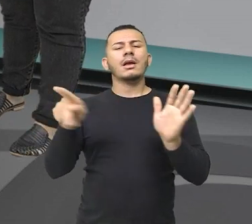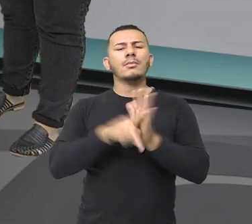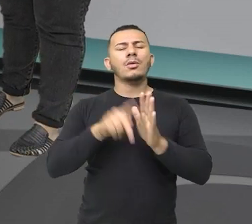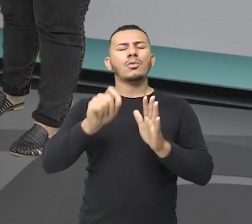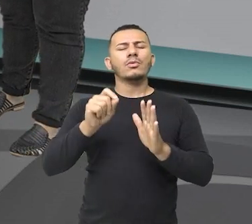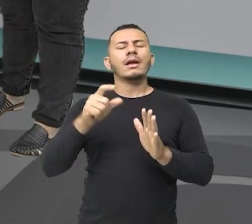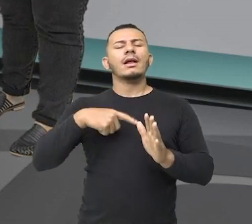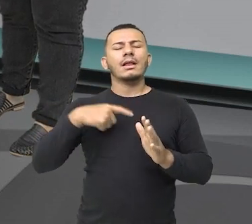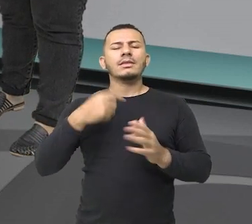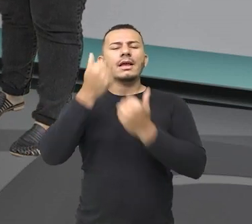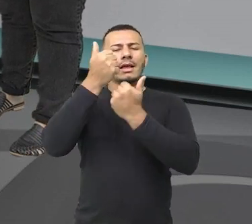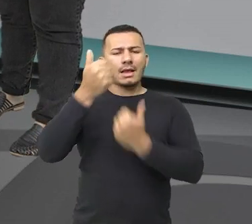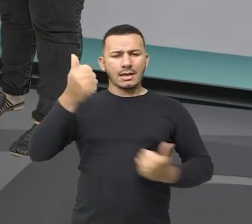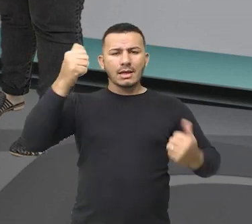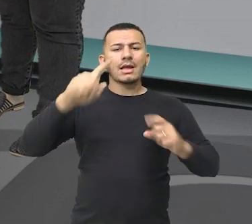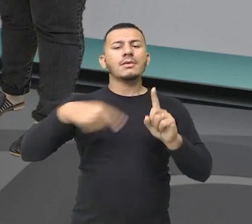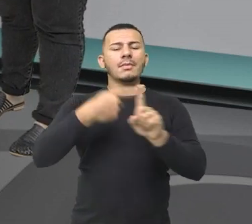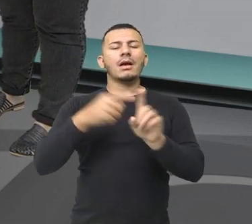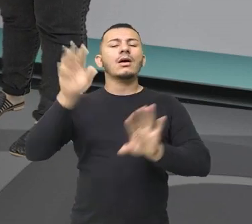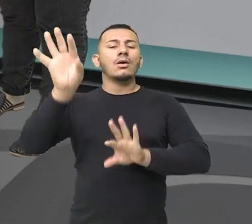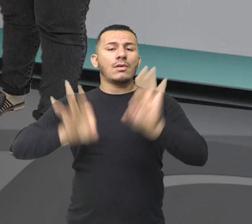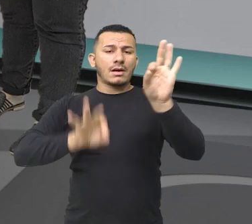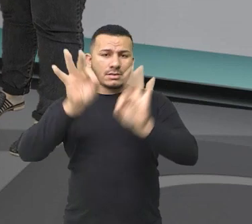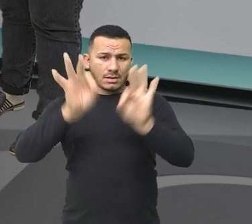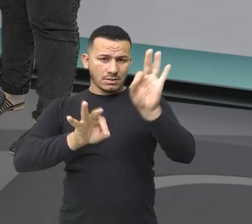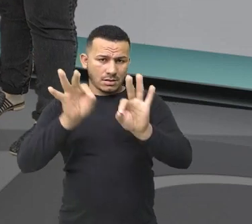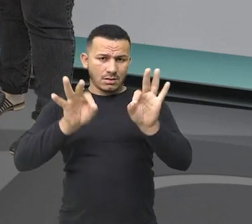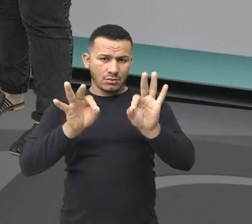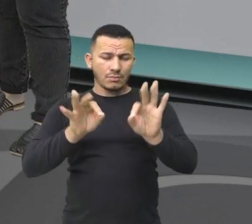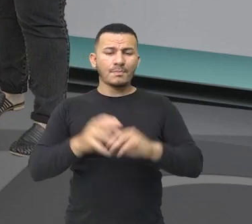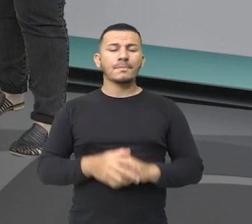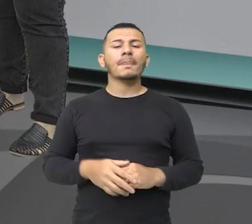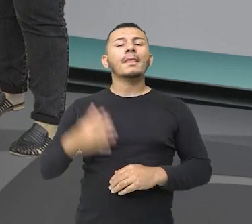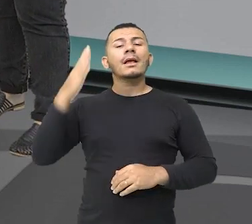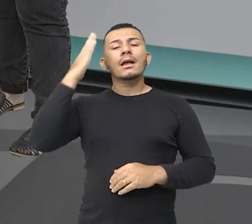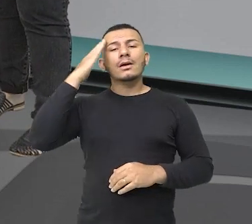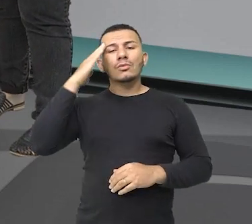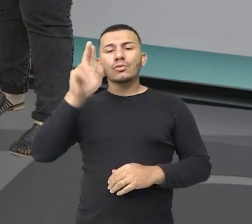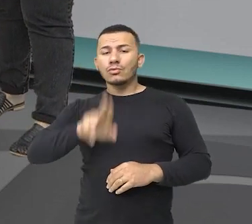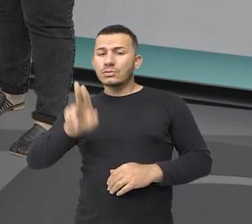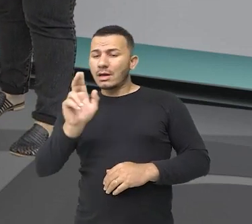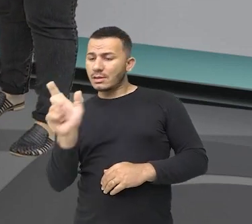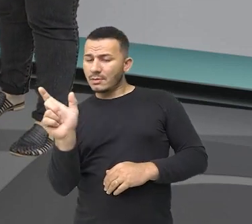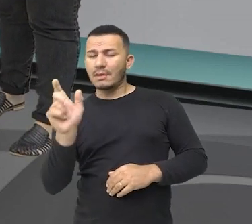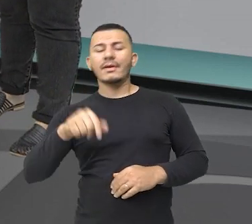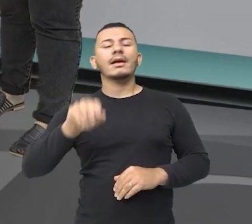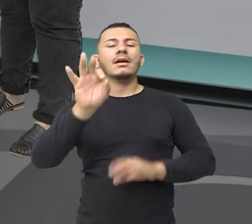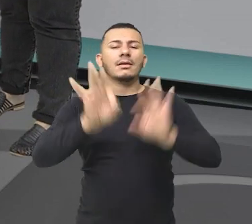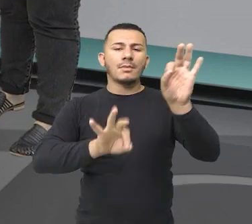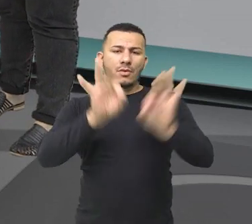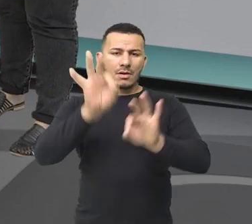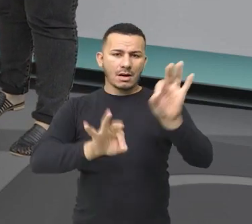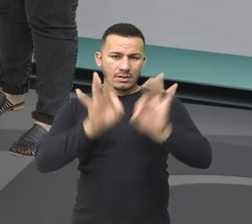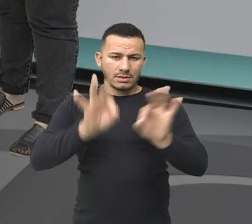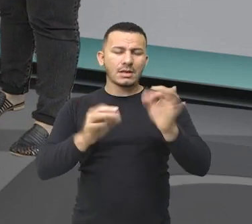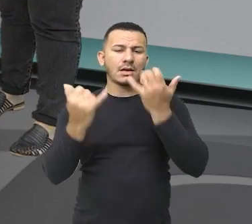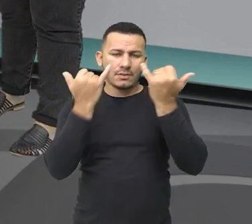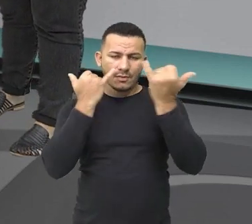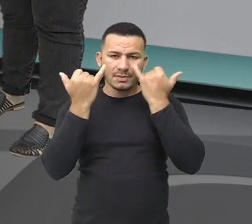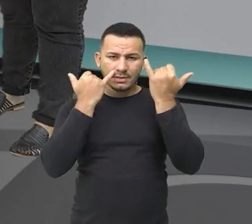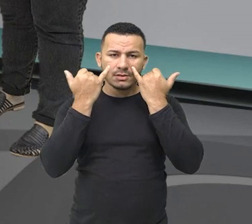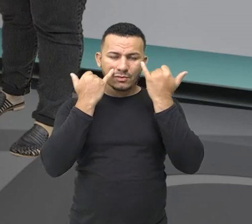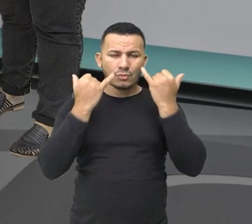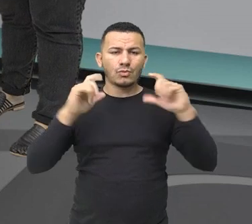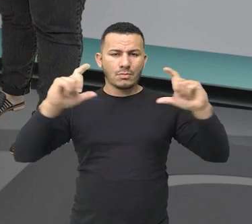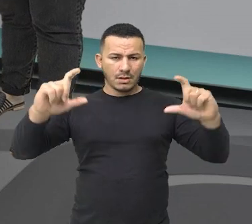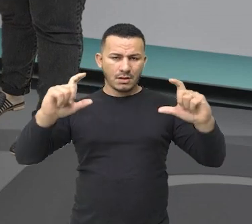ou organização. No caso aqui, eu quero mesmo organizar esse processo de informações, não